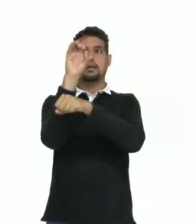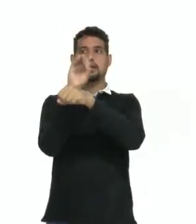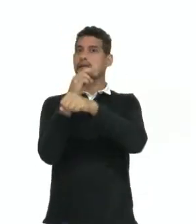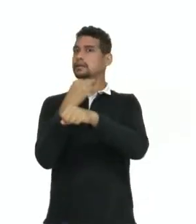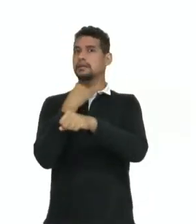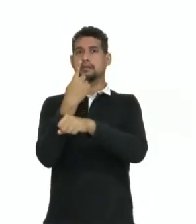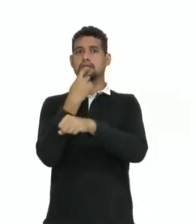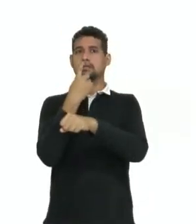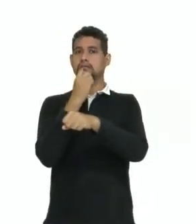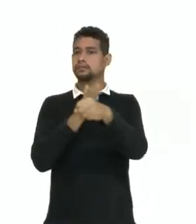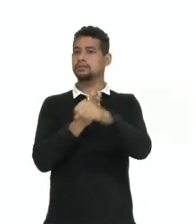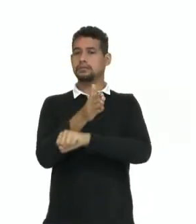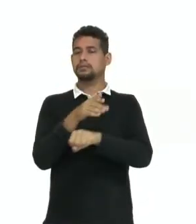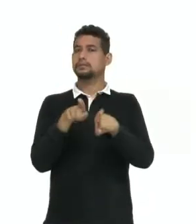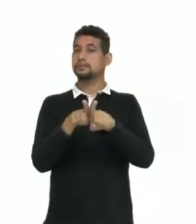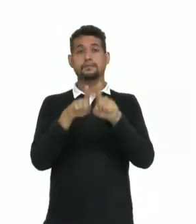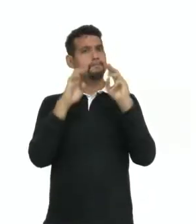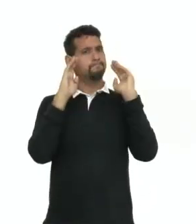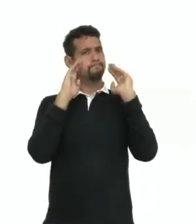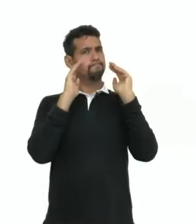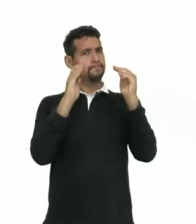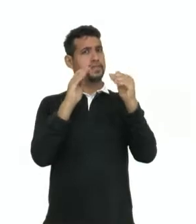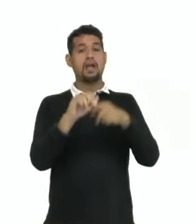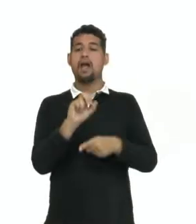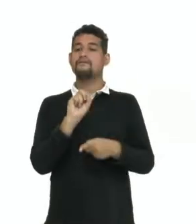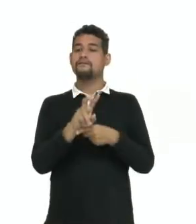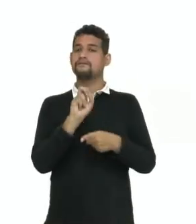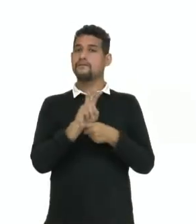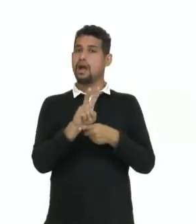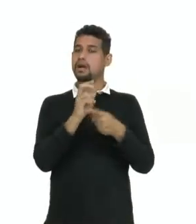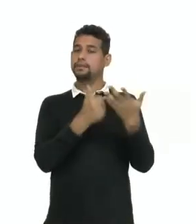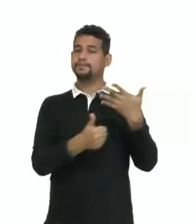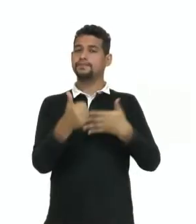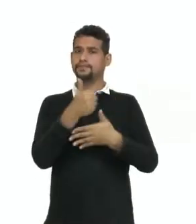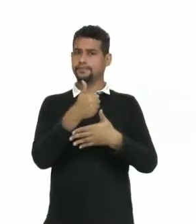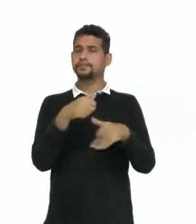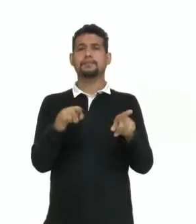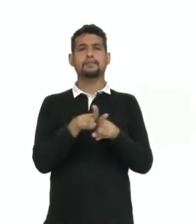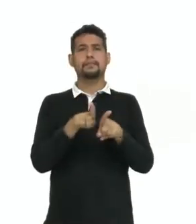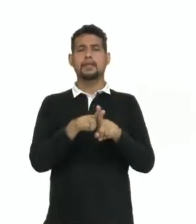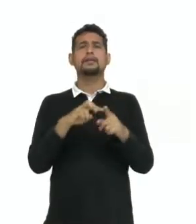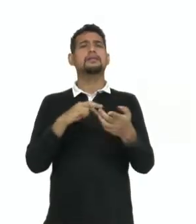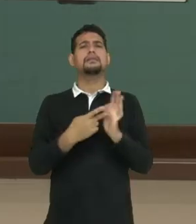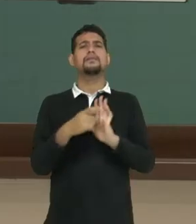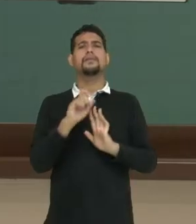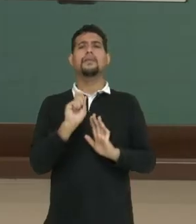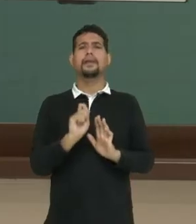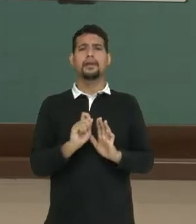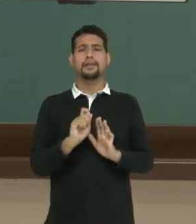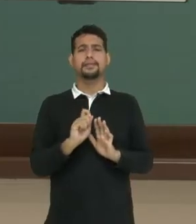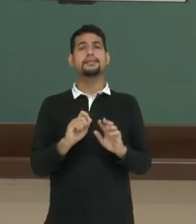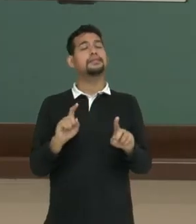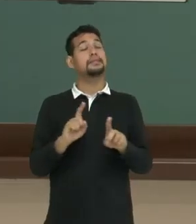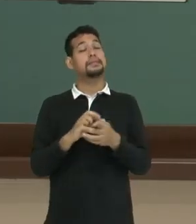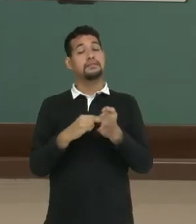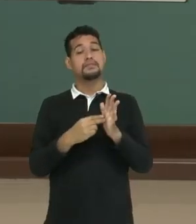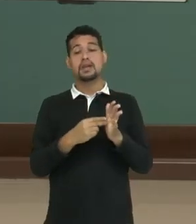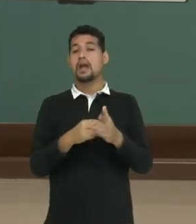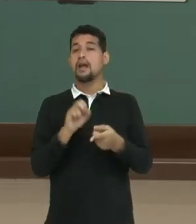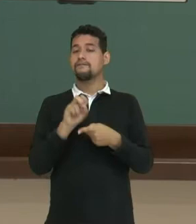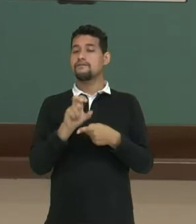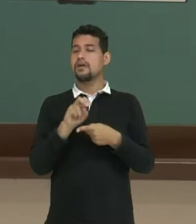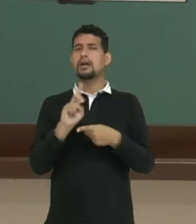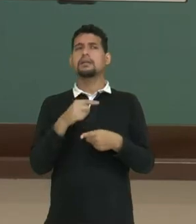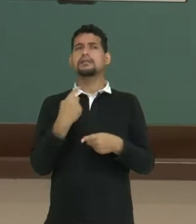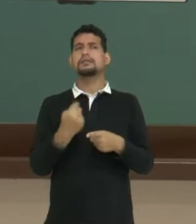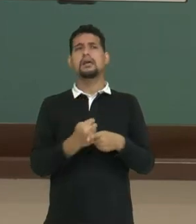estiver vermelho. Respeite as vagas preferenciais. Né? Então, são várias frases aqui de efeito de